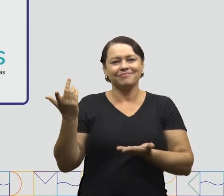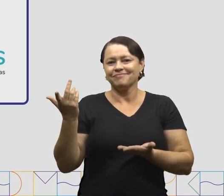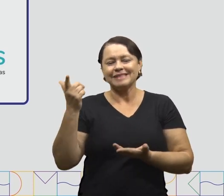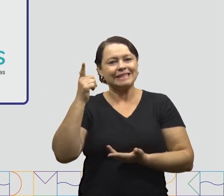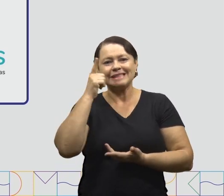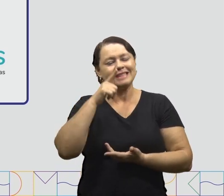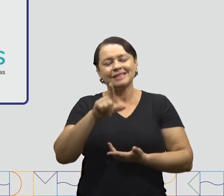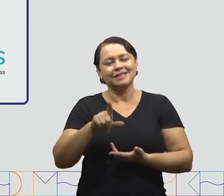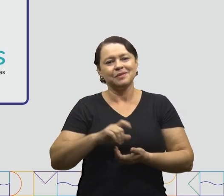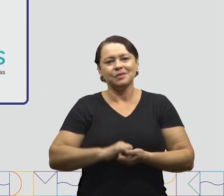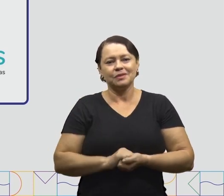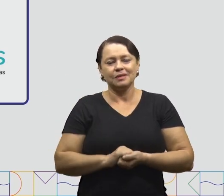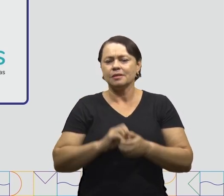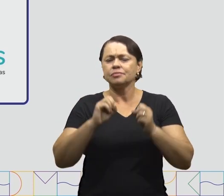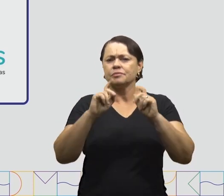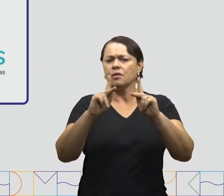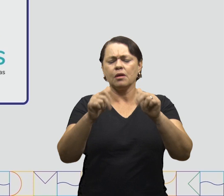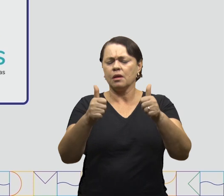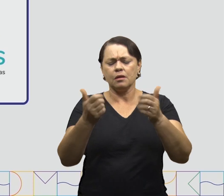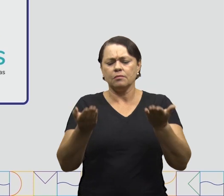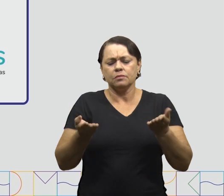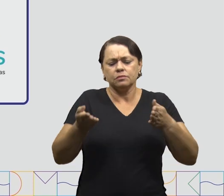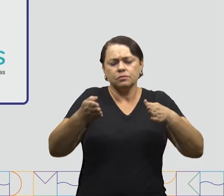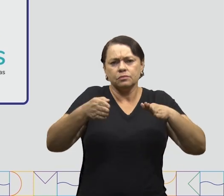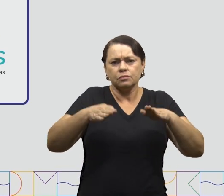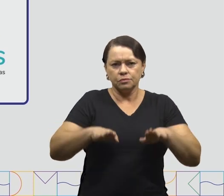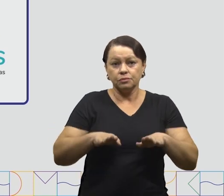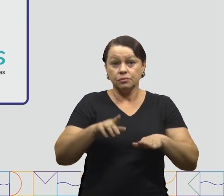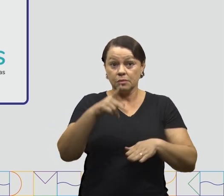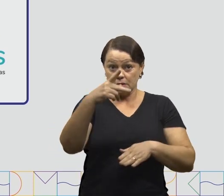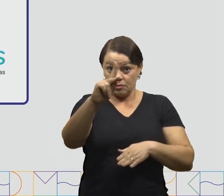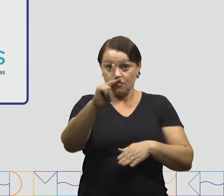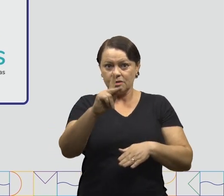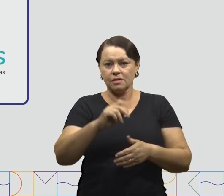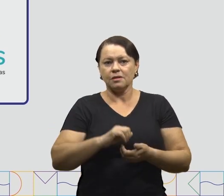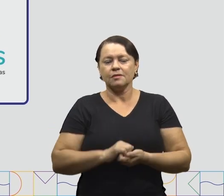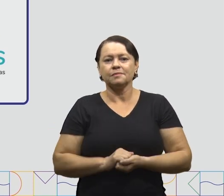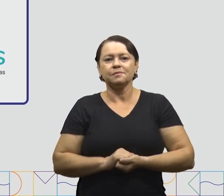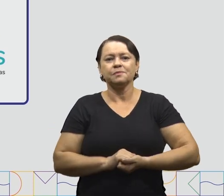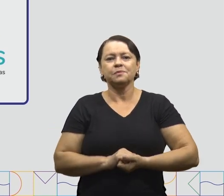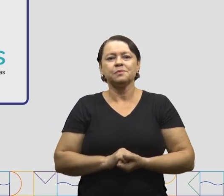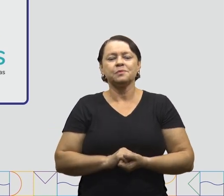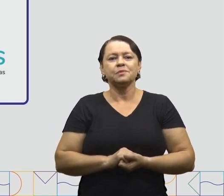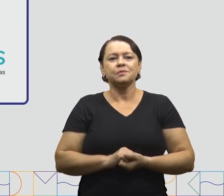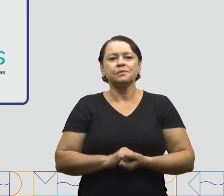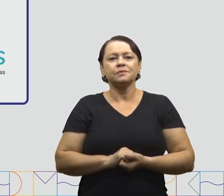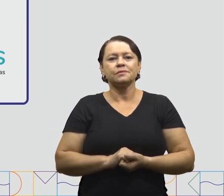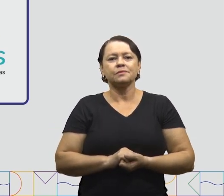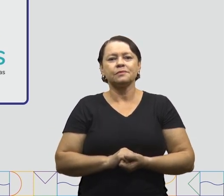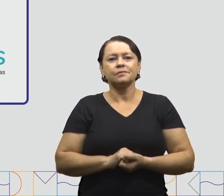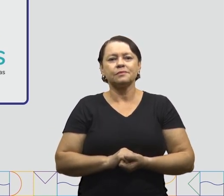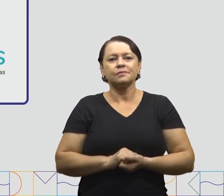Ah, eu errei de novo. Tudo bem, eu vou desvirar as cartas e agora é a sua vez. Combinado?